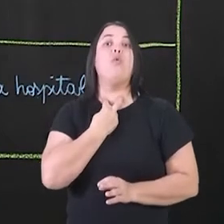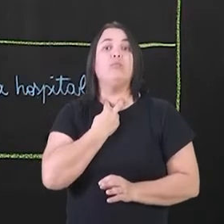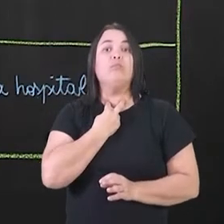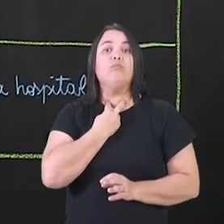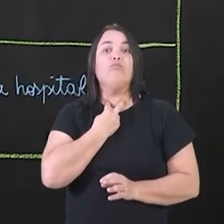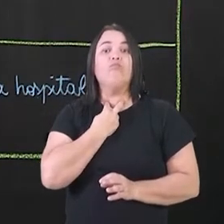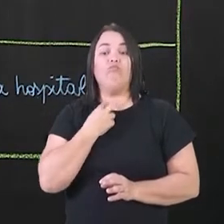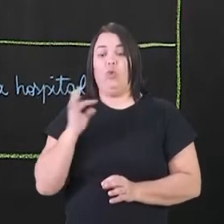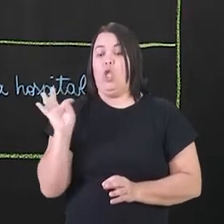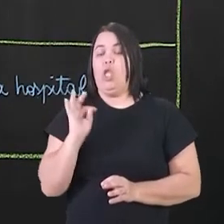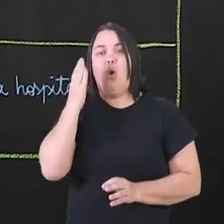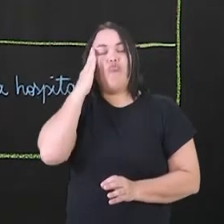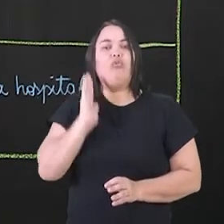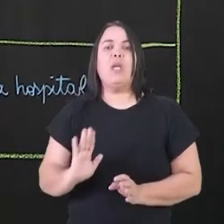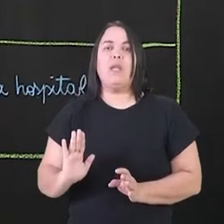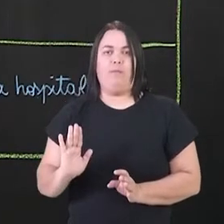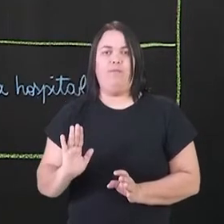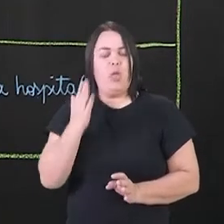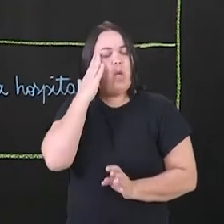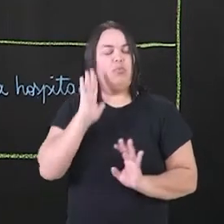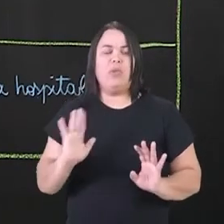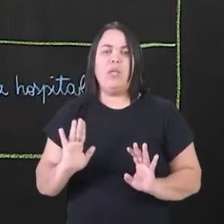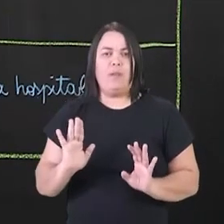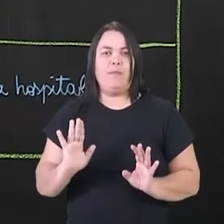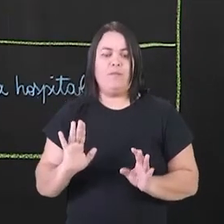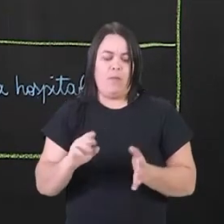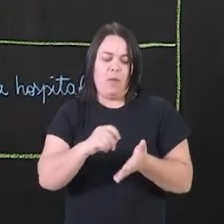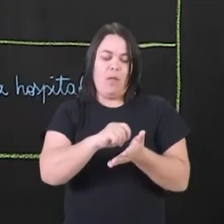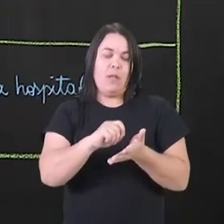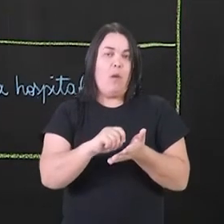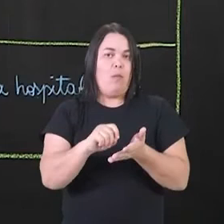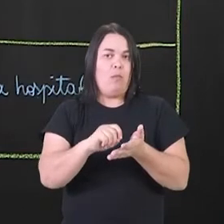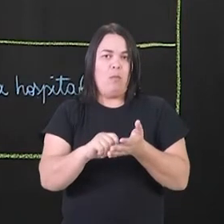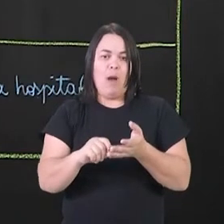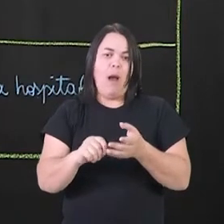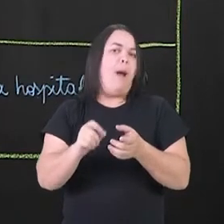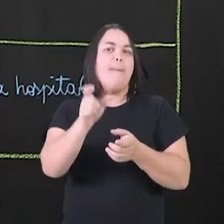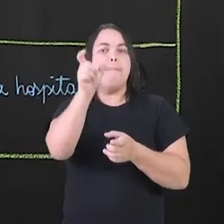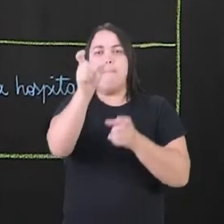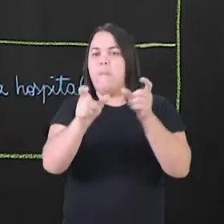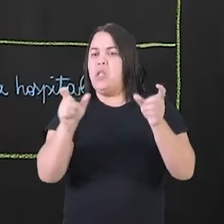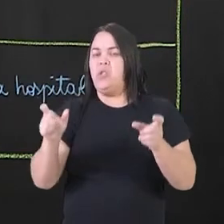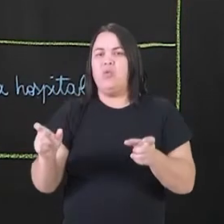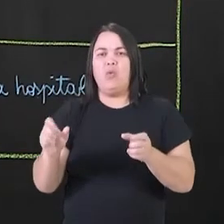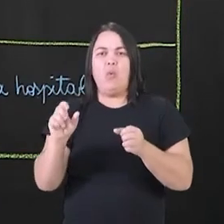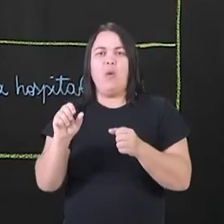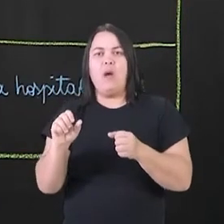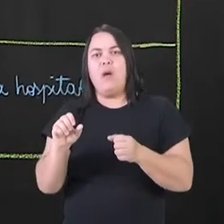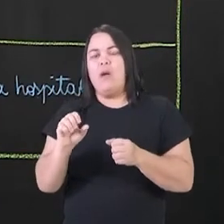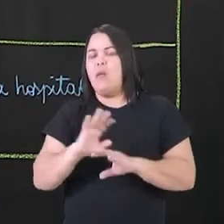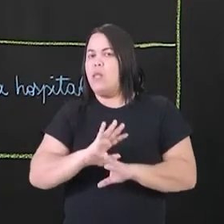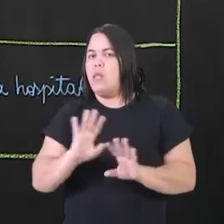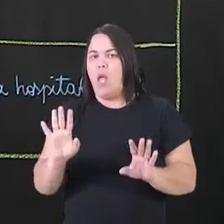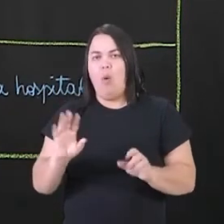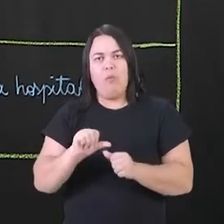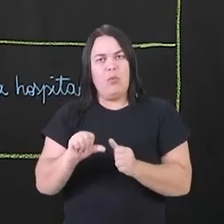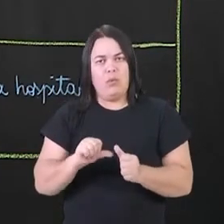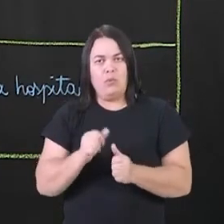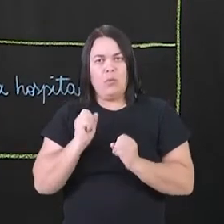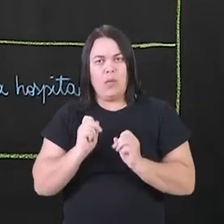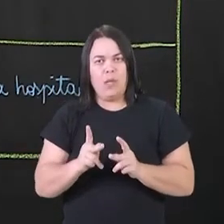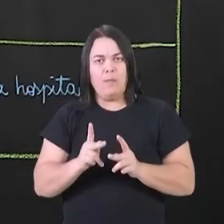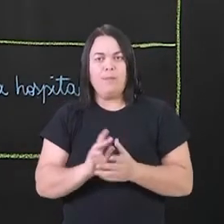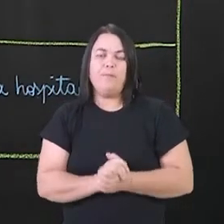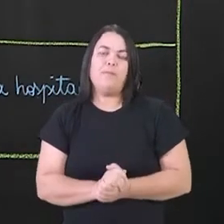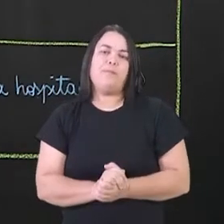poderia. Mas independente de quem estiver ao lado dele, da pessoa, do sujeito, ele não muda, ok?